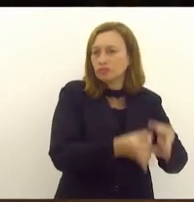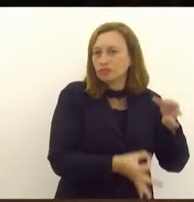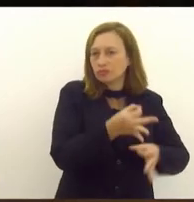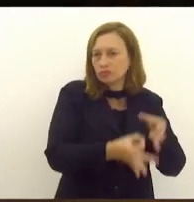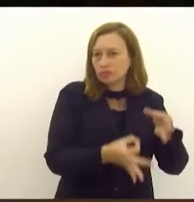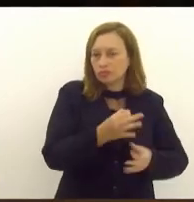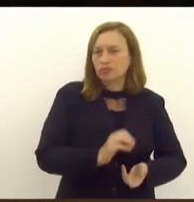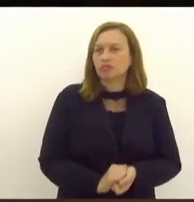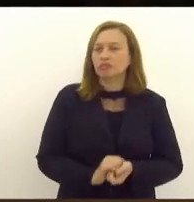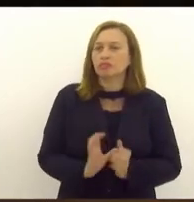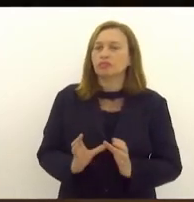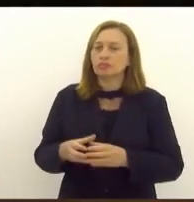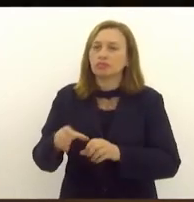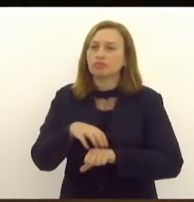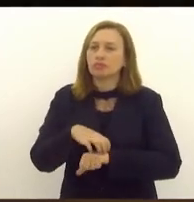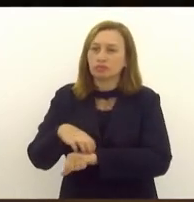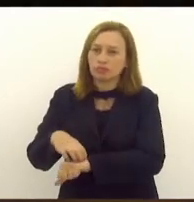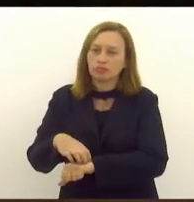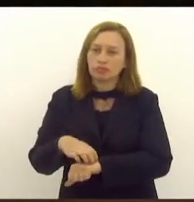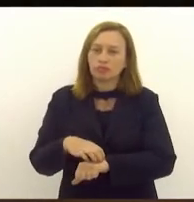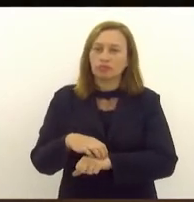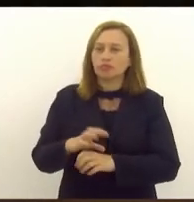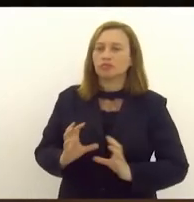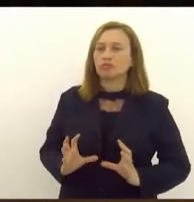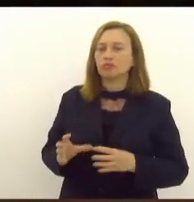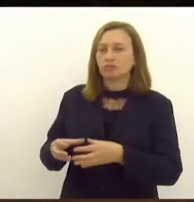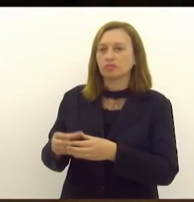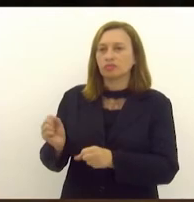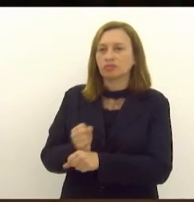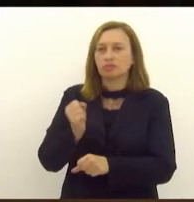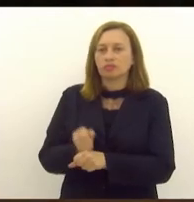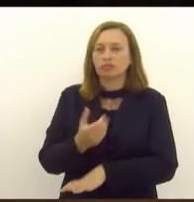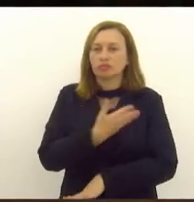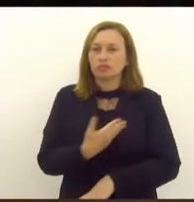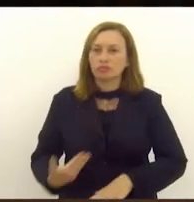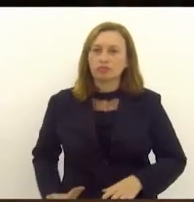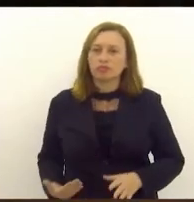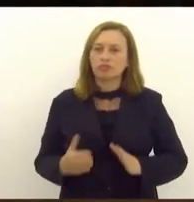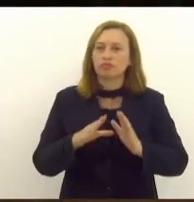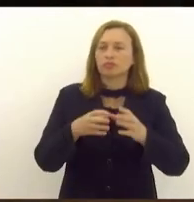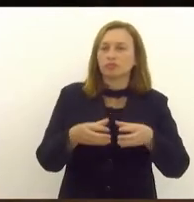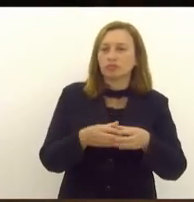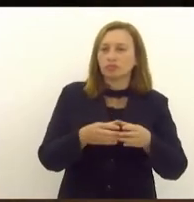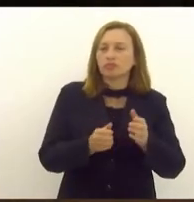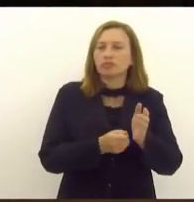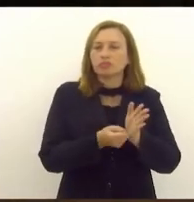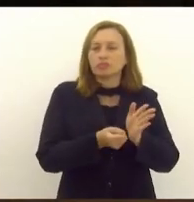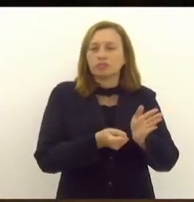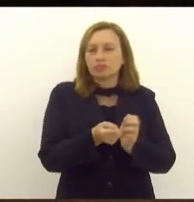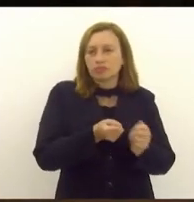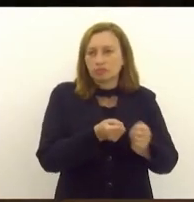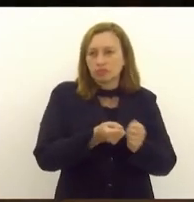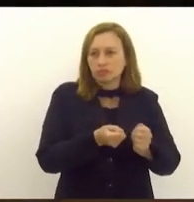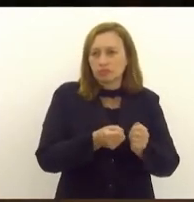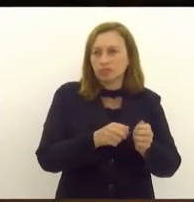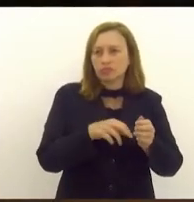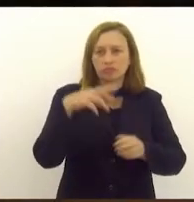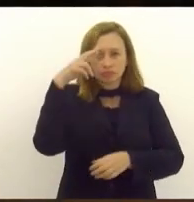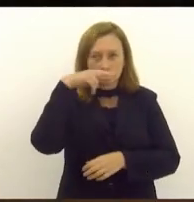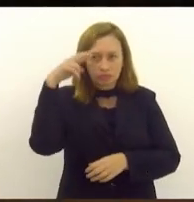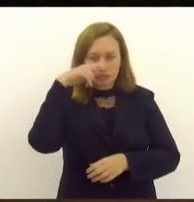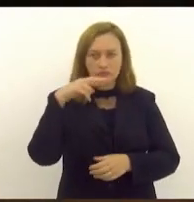de transporte de obra públicas de orçamento finança fiscalização financeira e controle